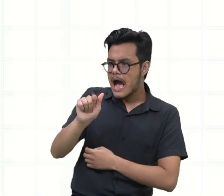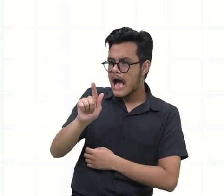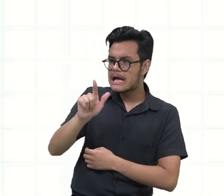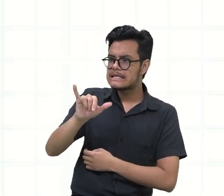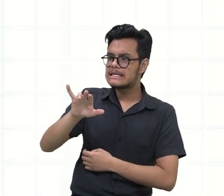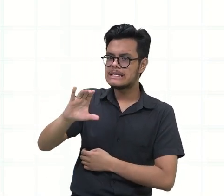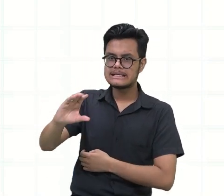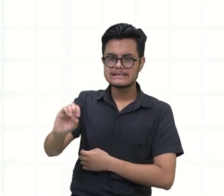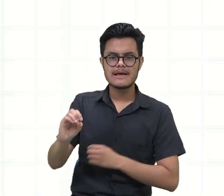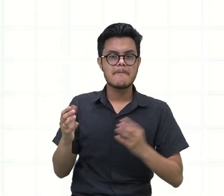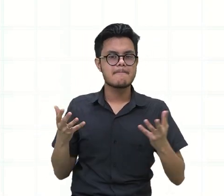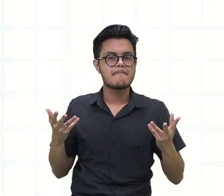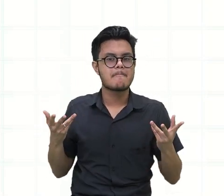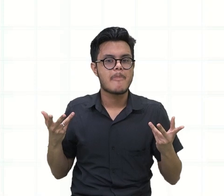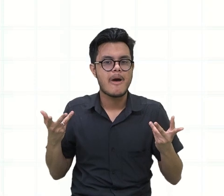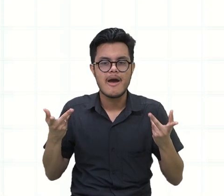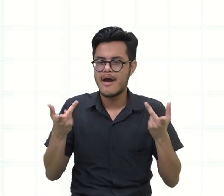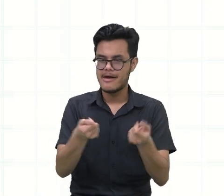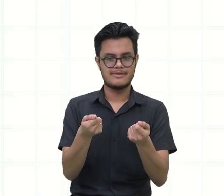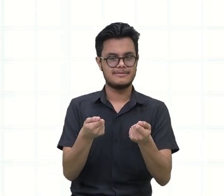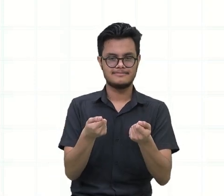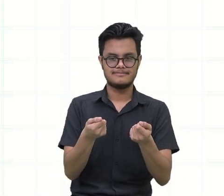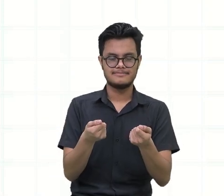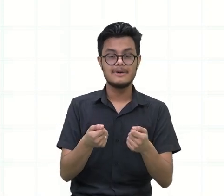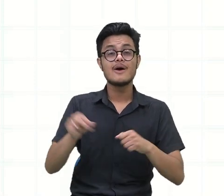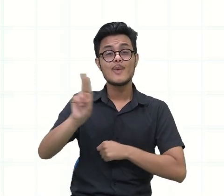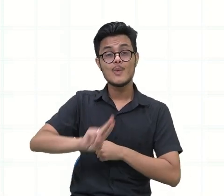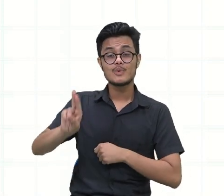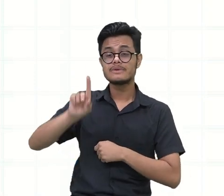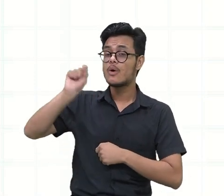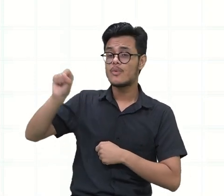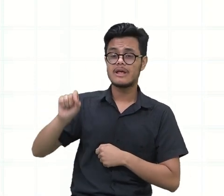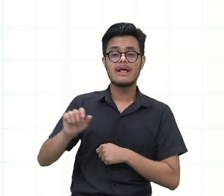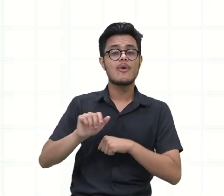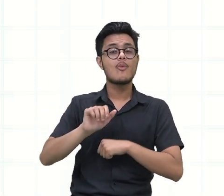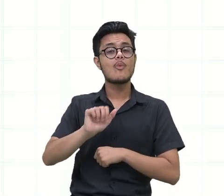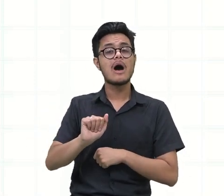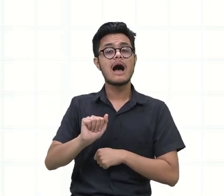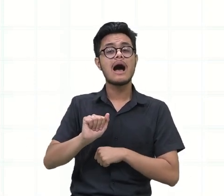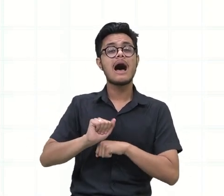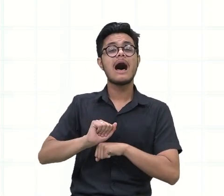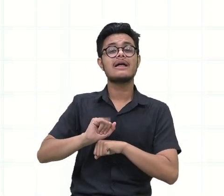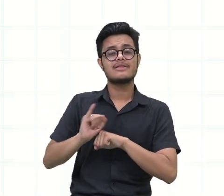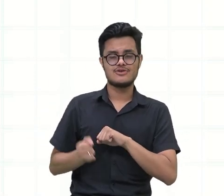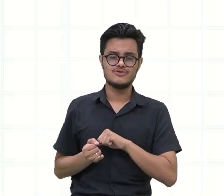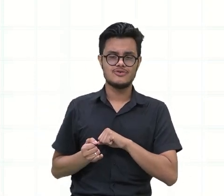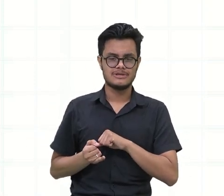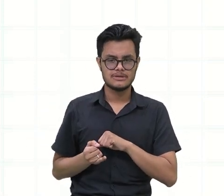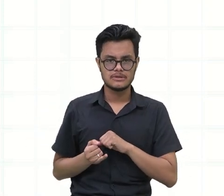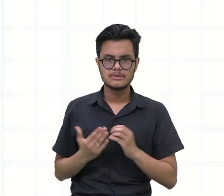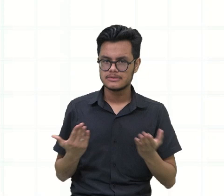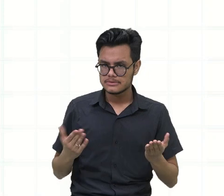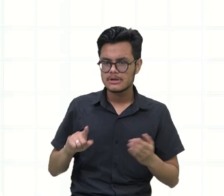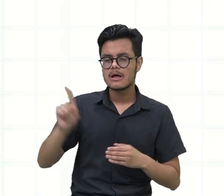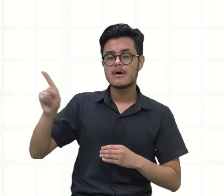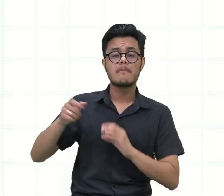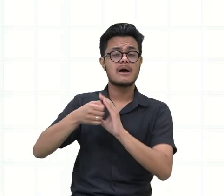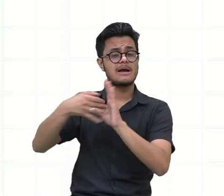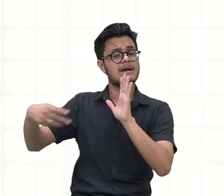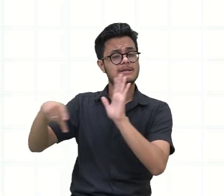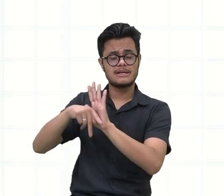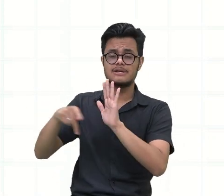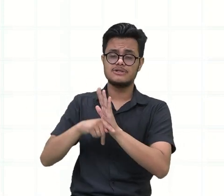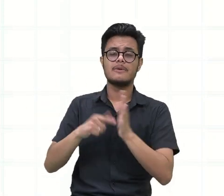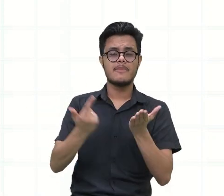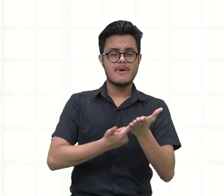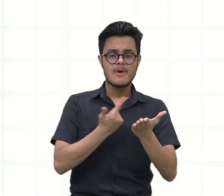utilizou aqui, ó, um adjetivo, porque está qualificando essa obra,